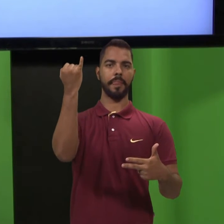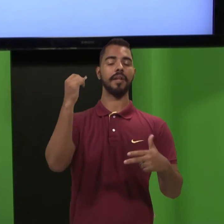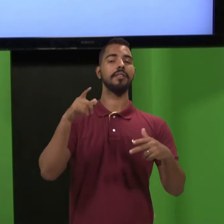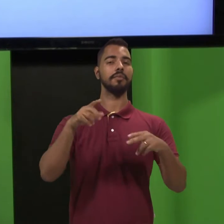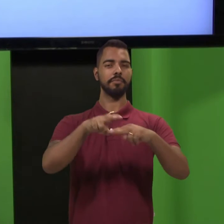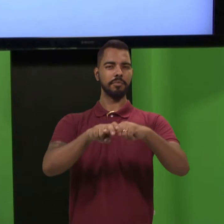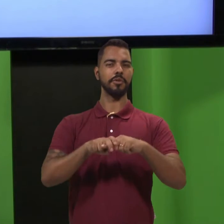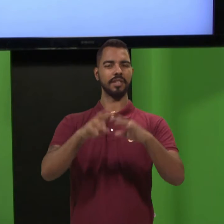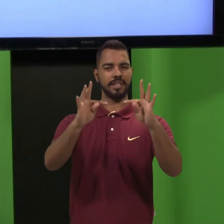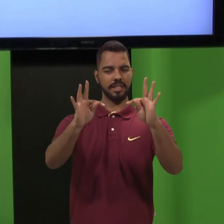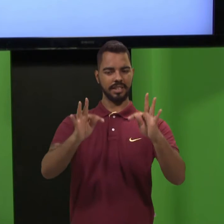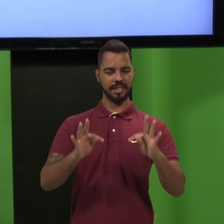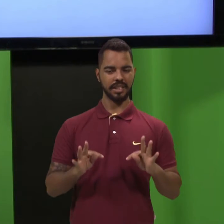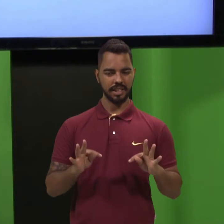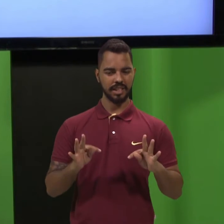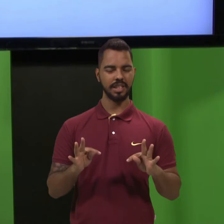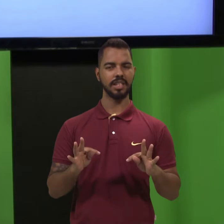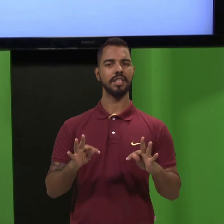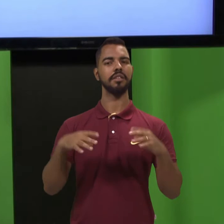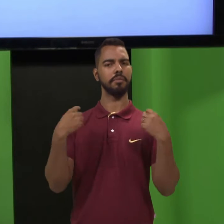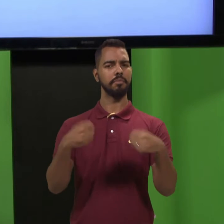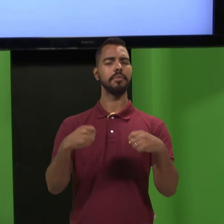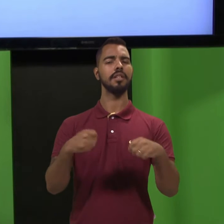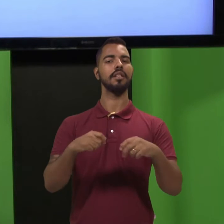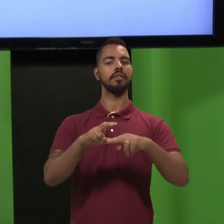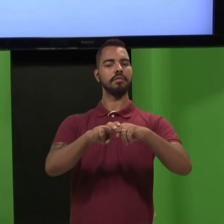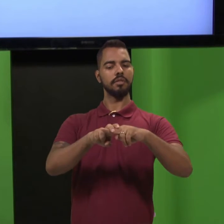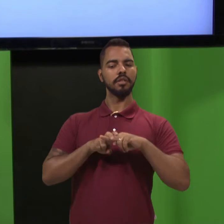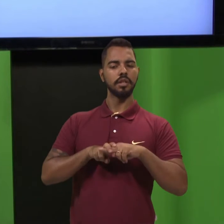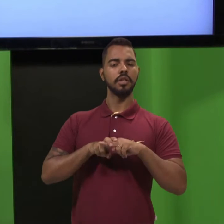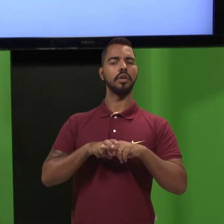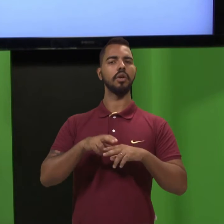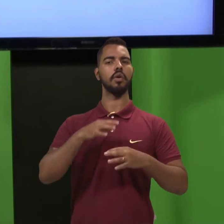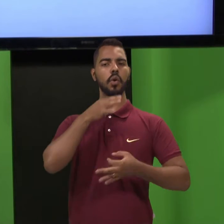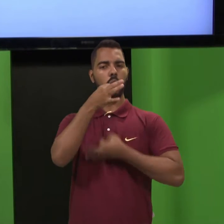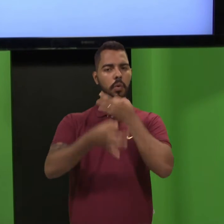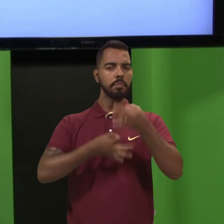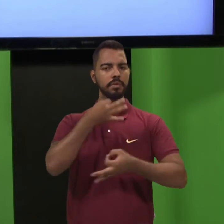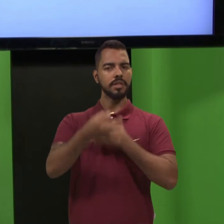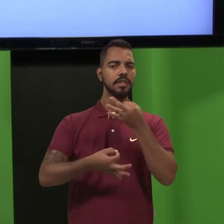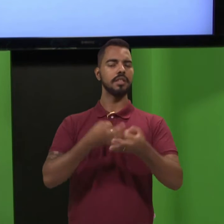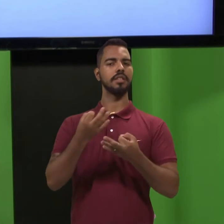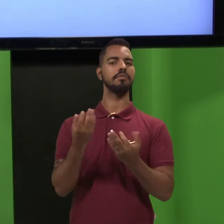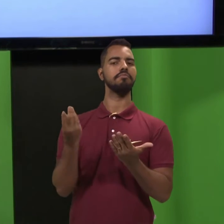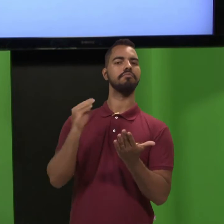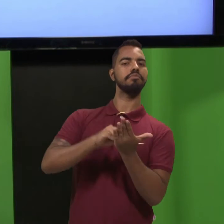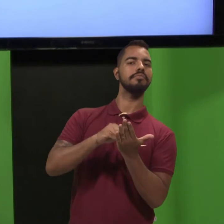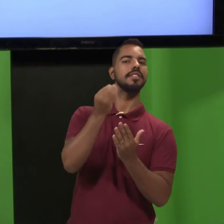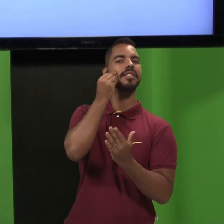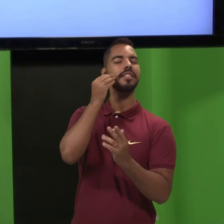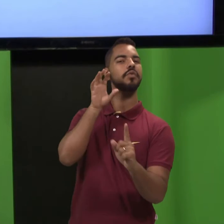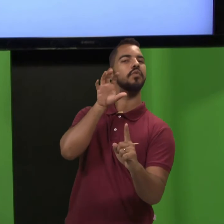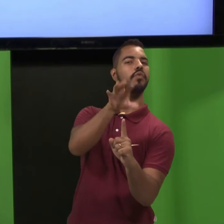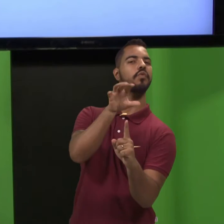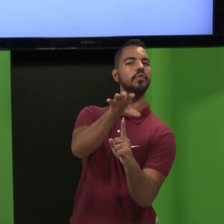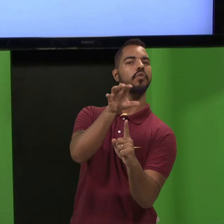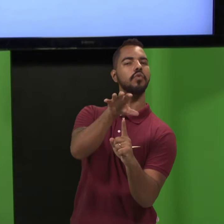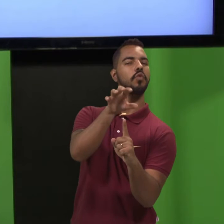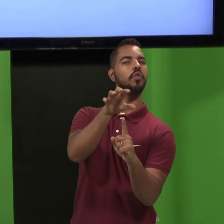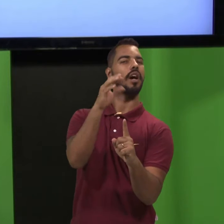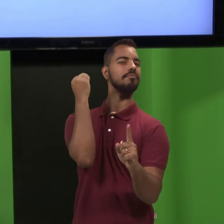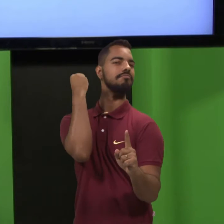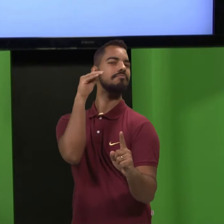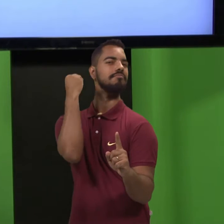estruturar a justificativa, incluindo argumento que dê sustentação para o pedido. O texto deste